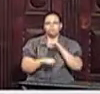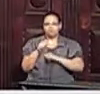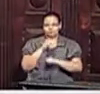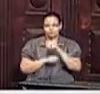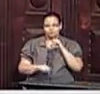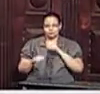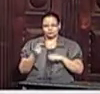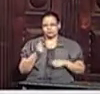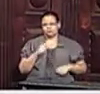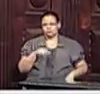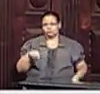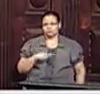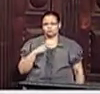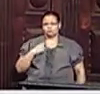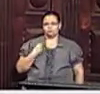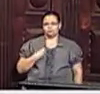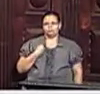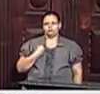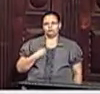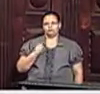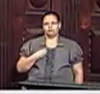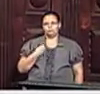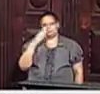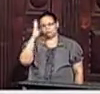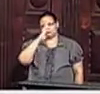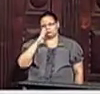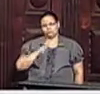que estamos vivendo no Brasil e no estado do Rio de Janeiro.